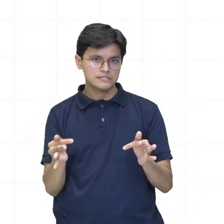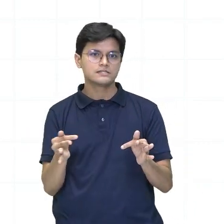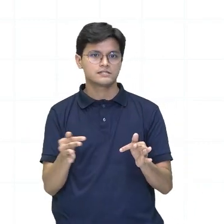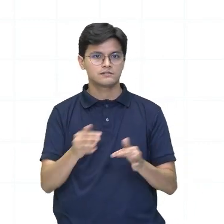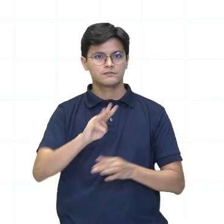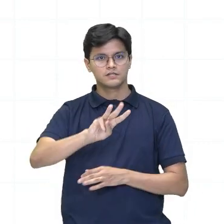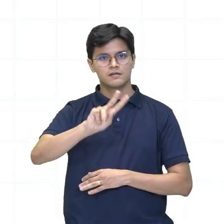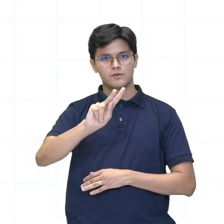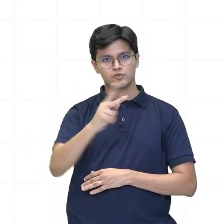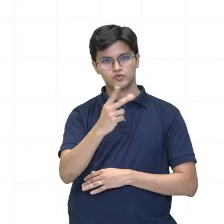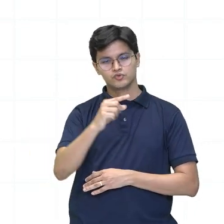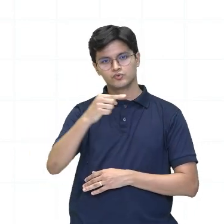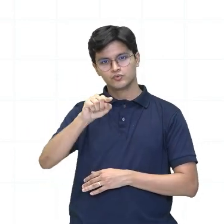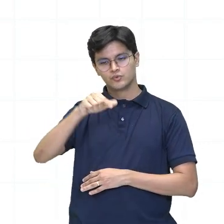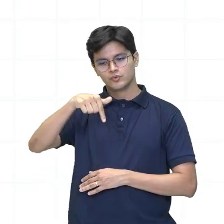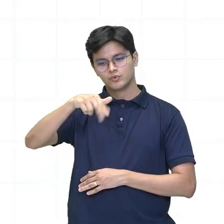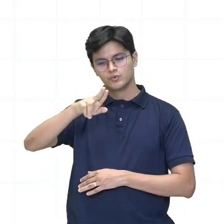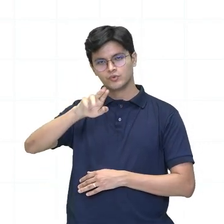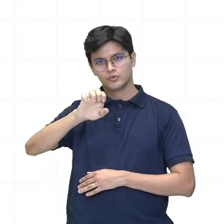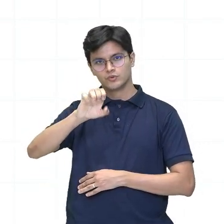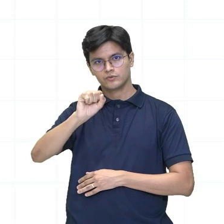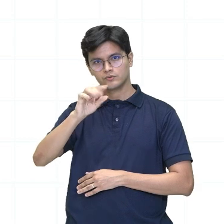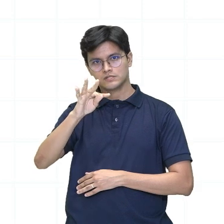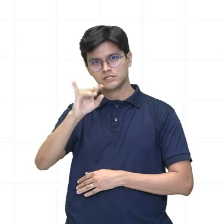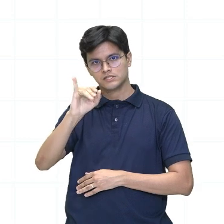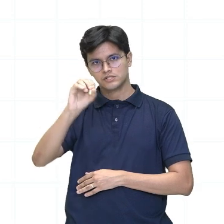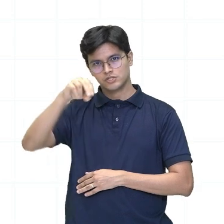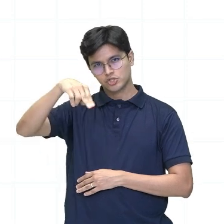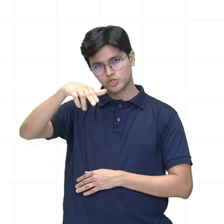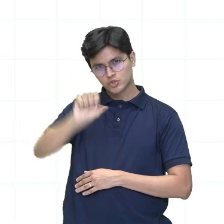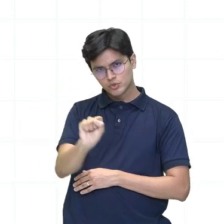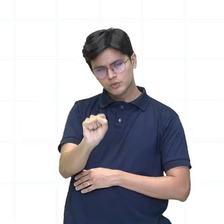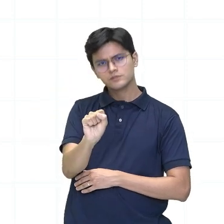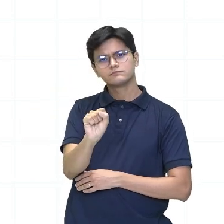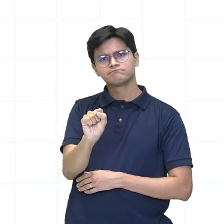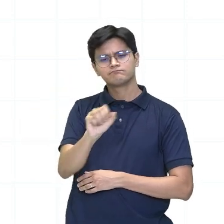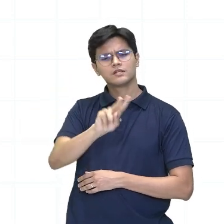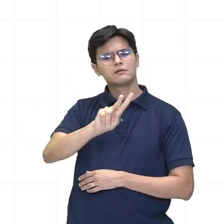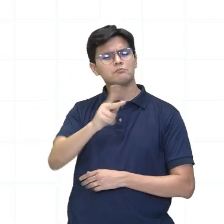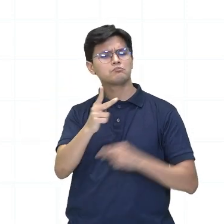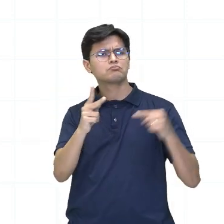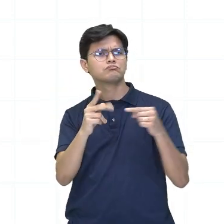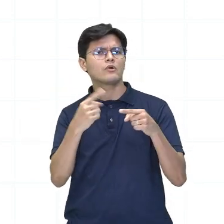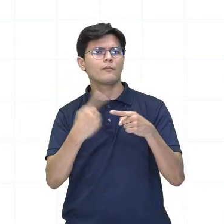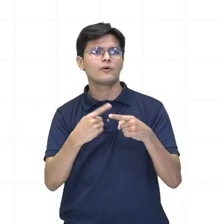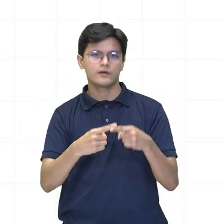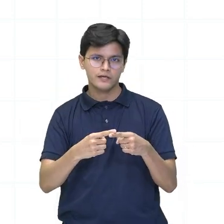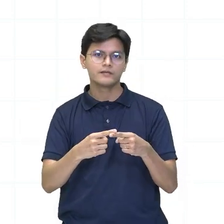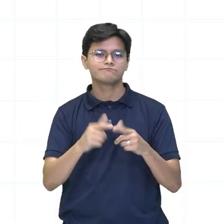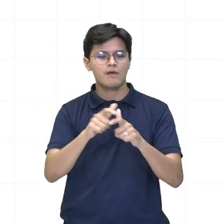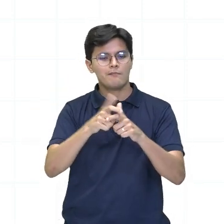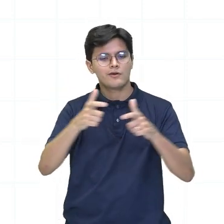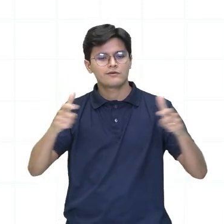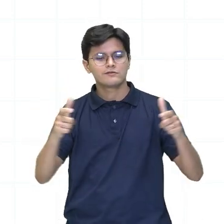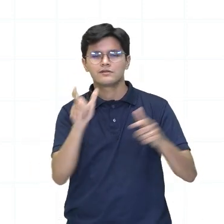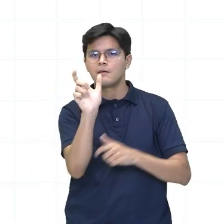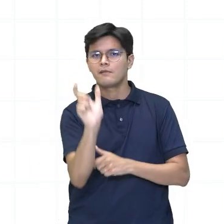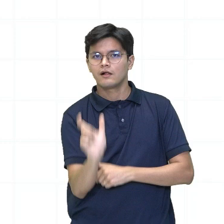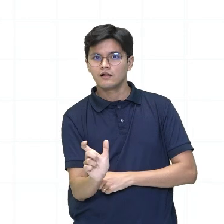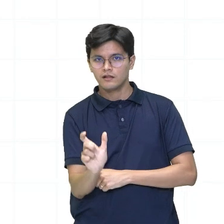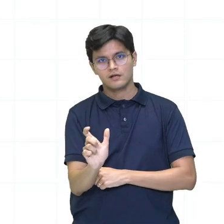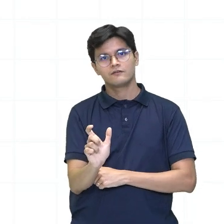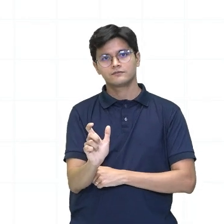W8 questions, W, porque a maioria delas, com exceção do how, que é o último,